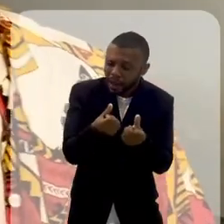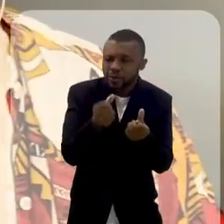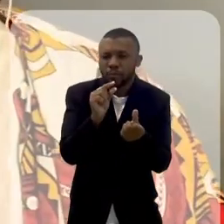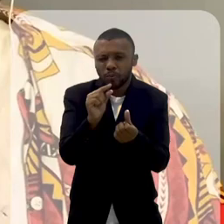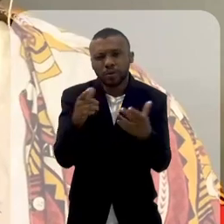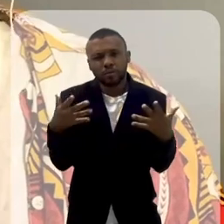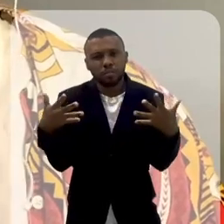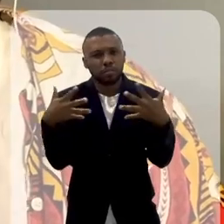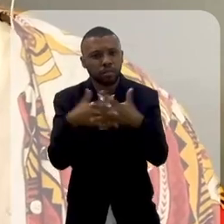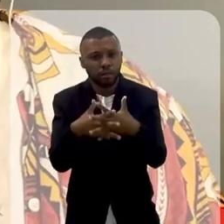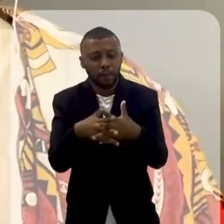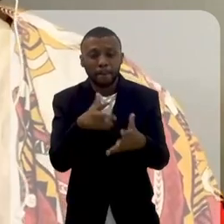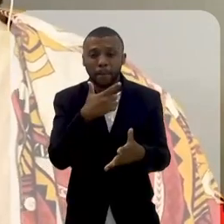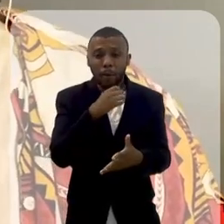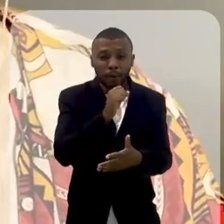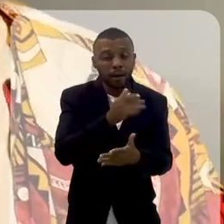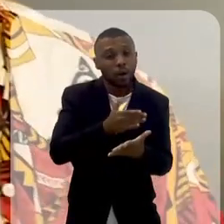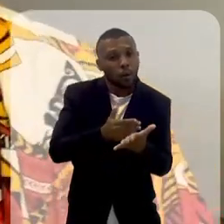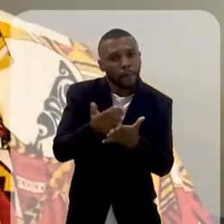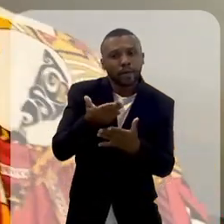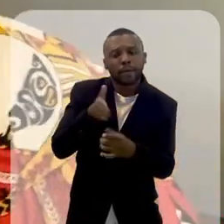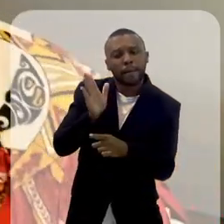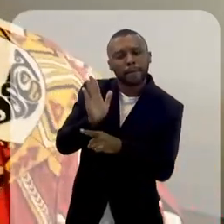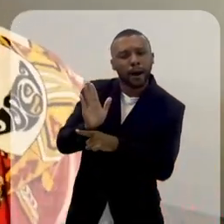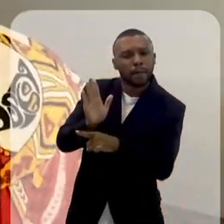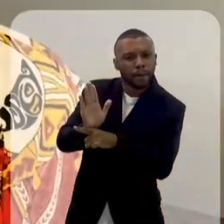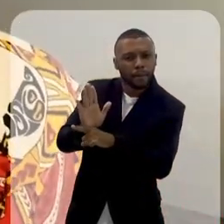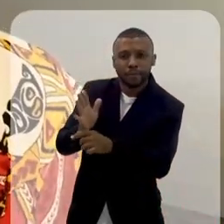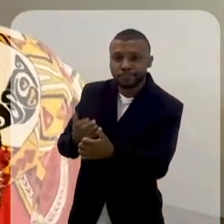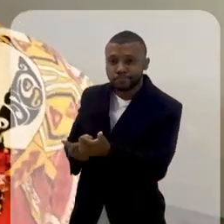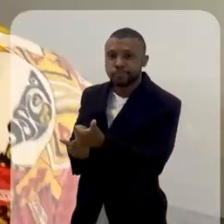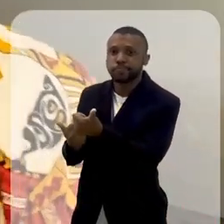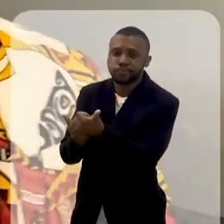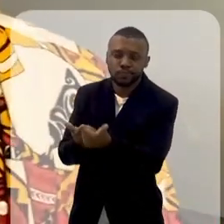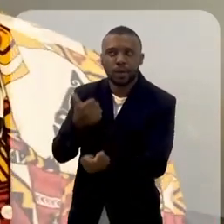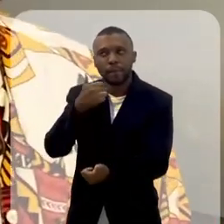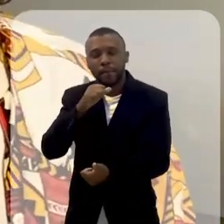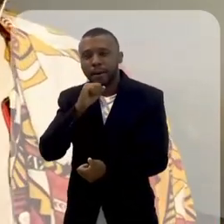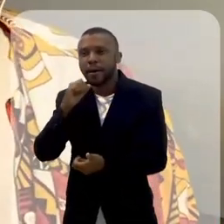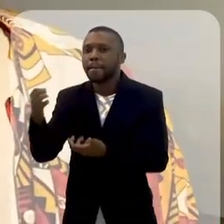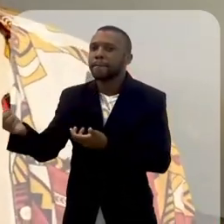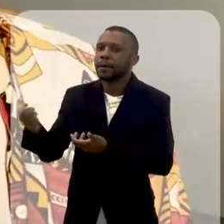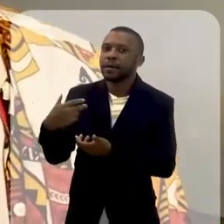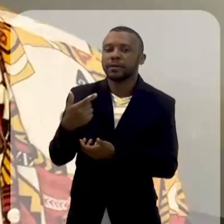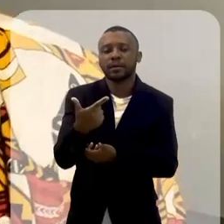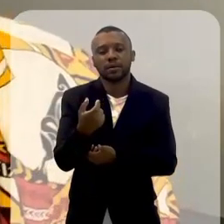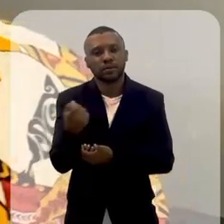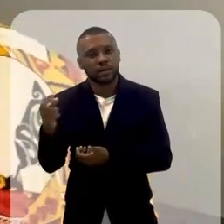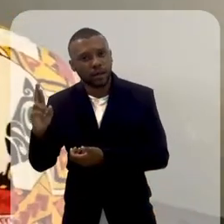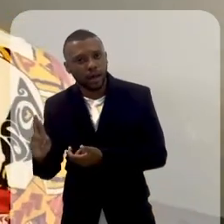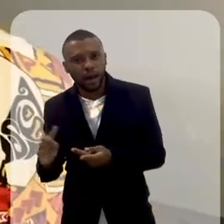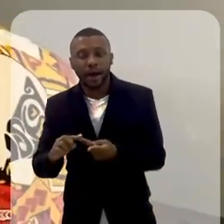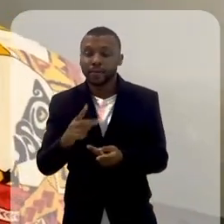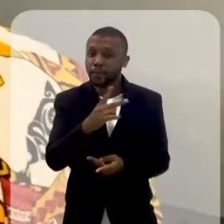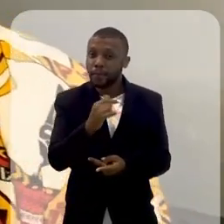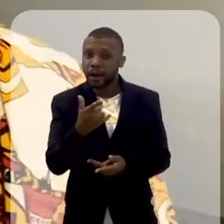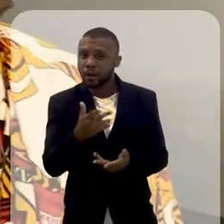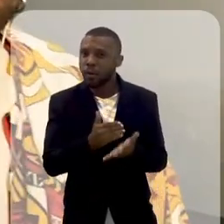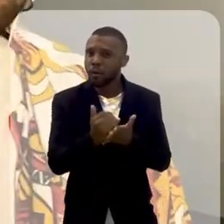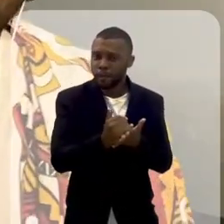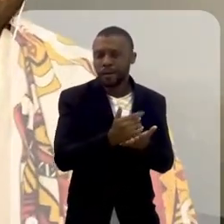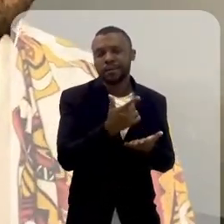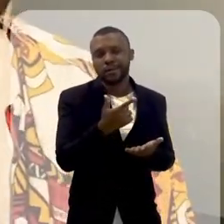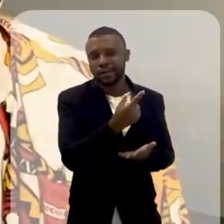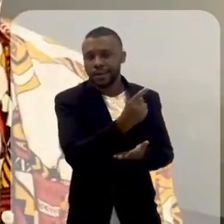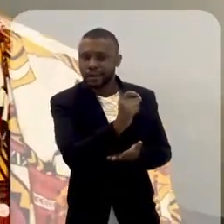um semestre, ele é um pouco mais complicado, meus pais começam a me ajudar um pouquinho mais. Então, minha mãe me manda, sei lá, R$ 200, meu pai consegue me